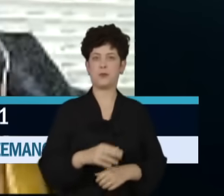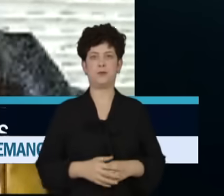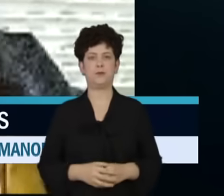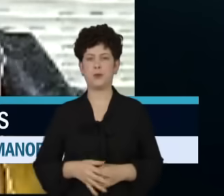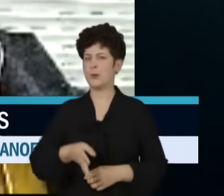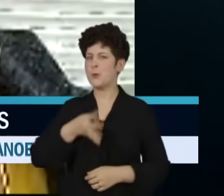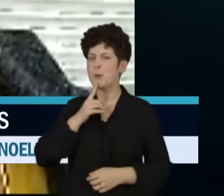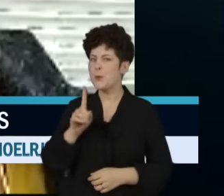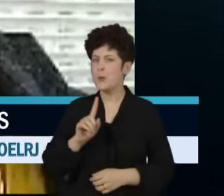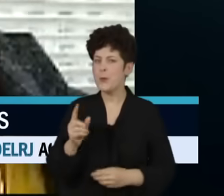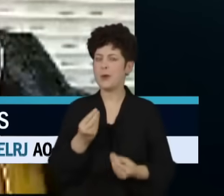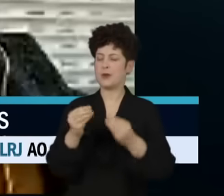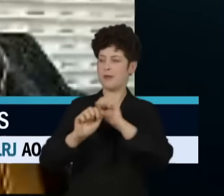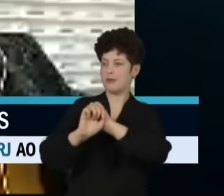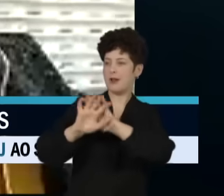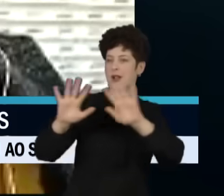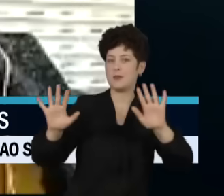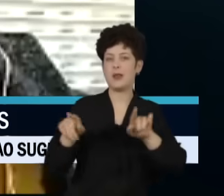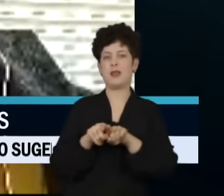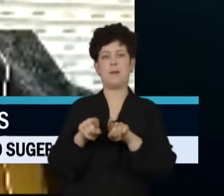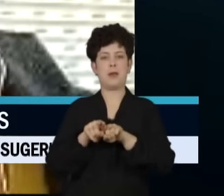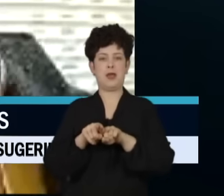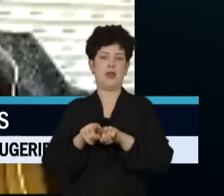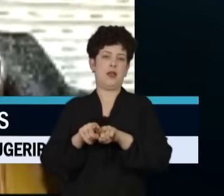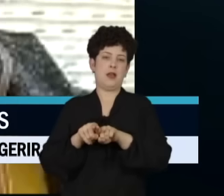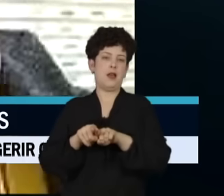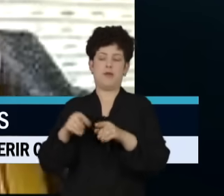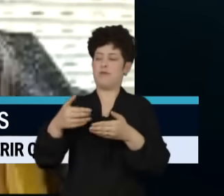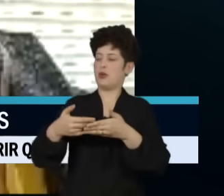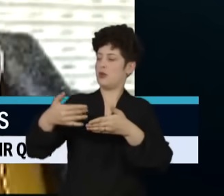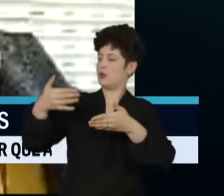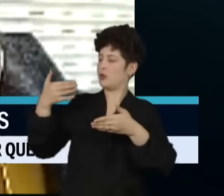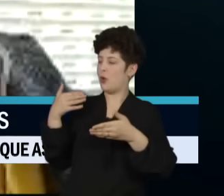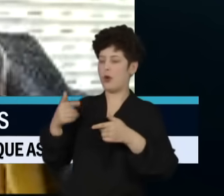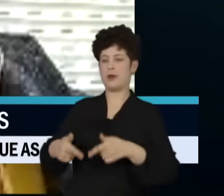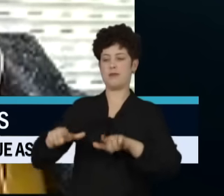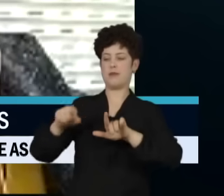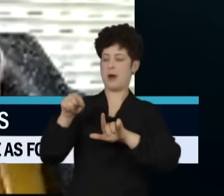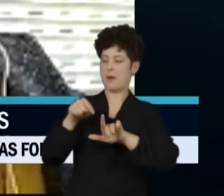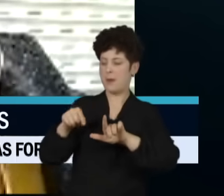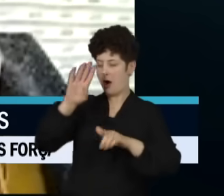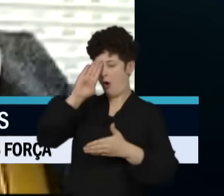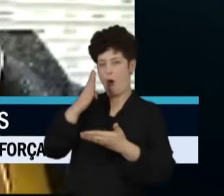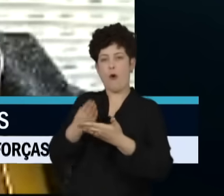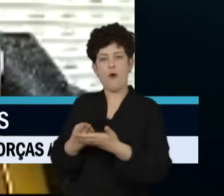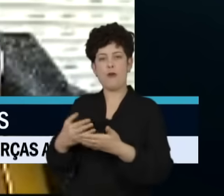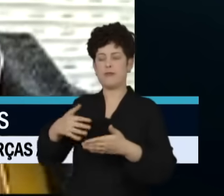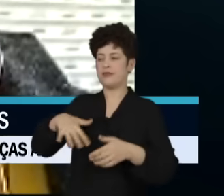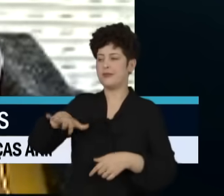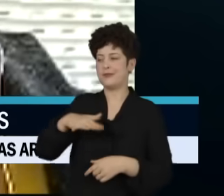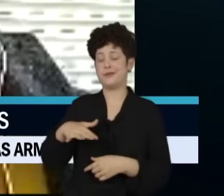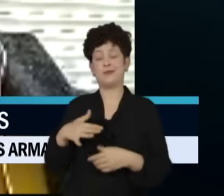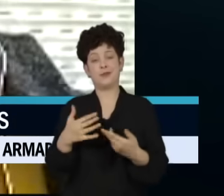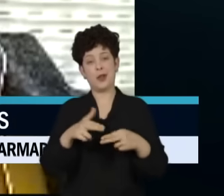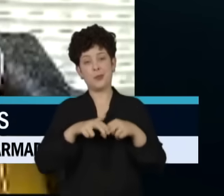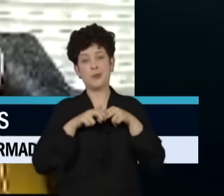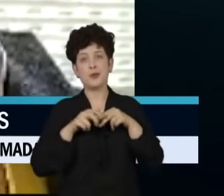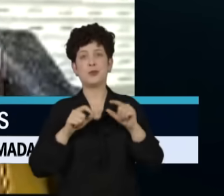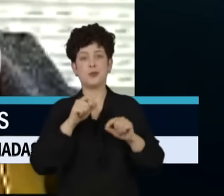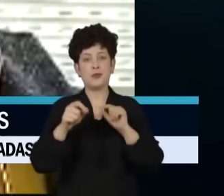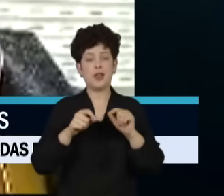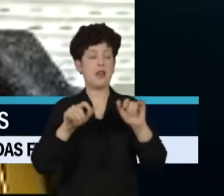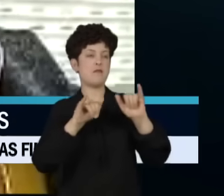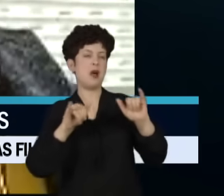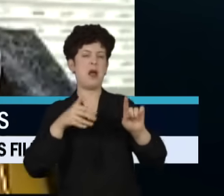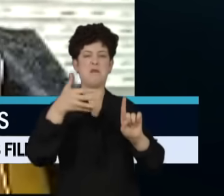histórico de transparência e também o histórico das urnas, né, de forma geral, acaba, entre aspas colando essa